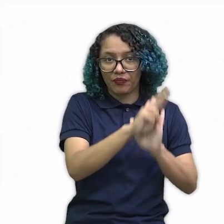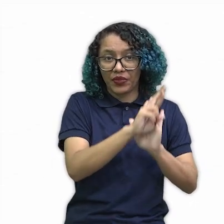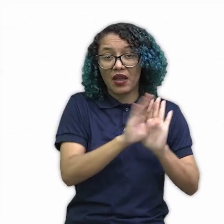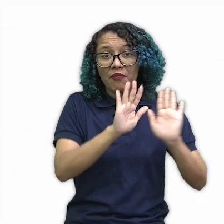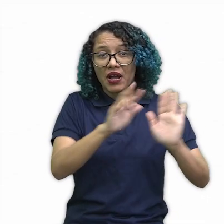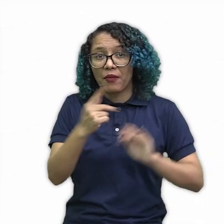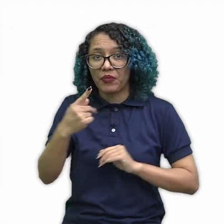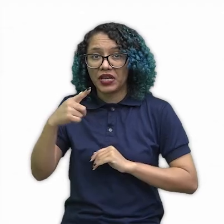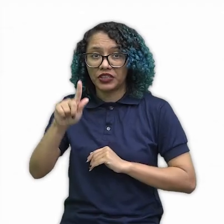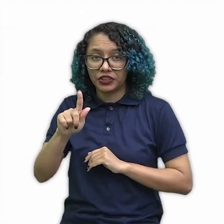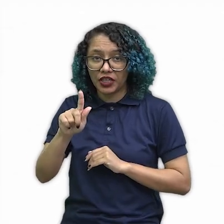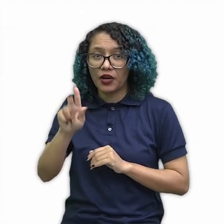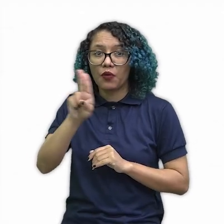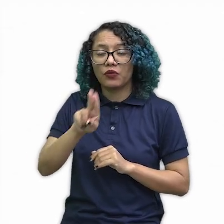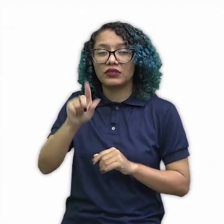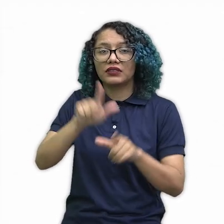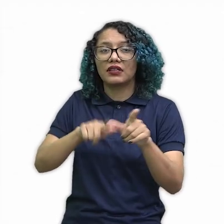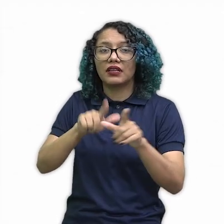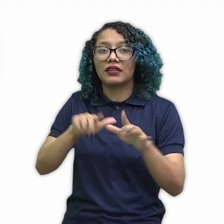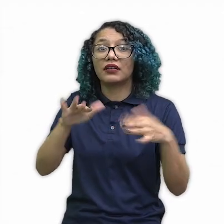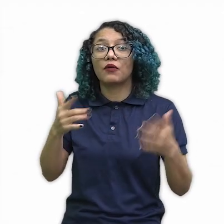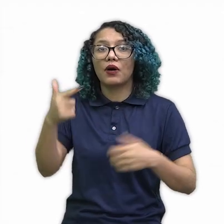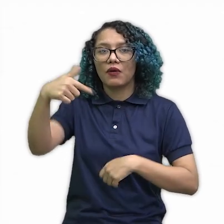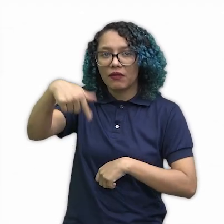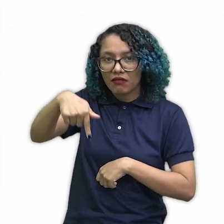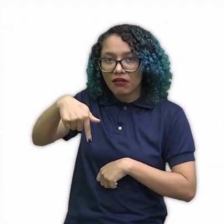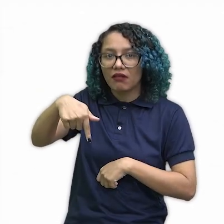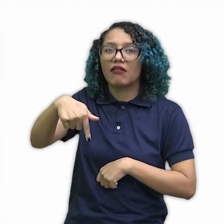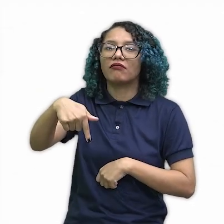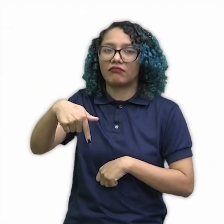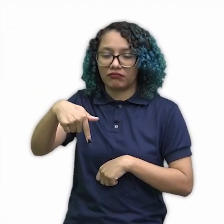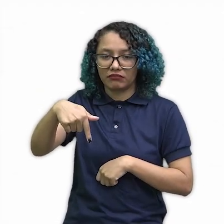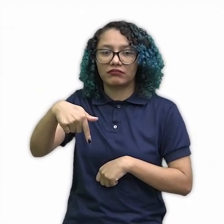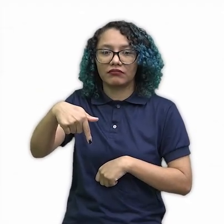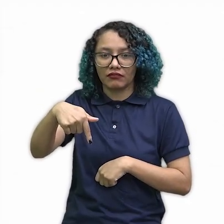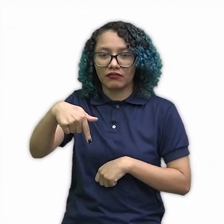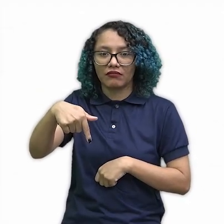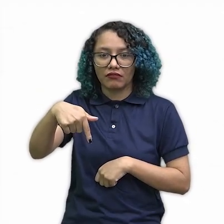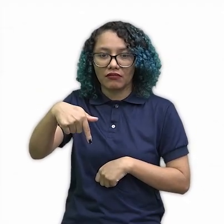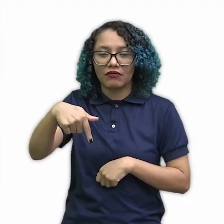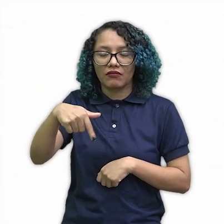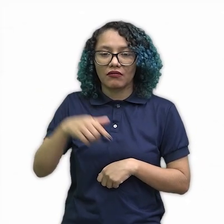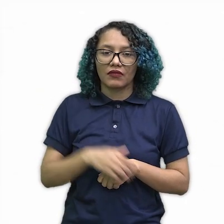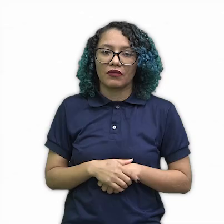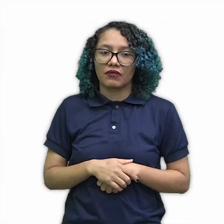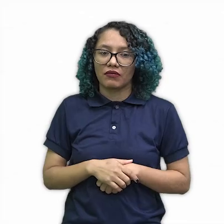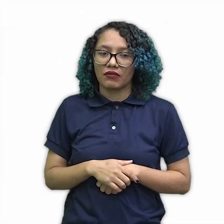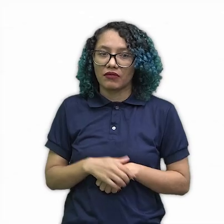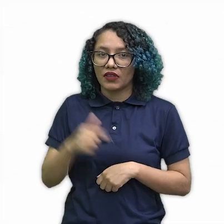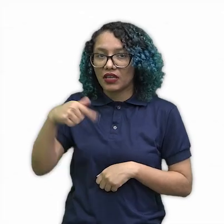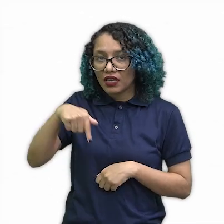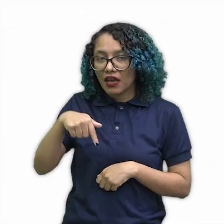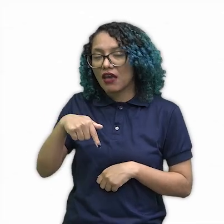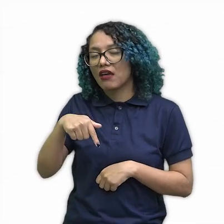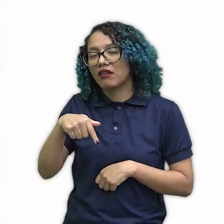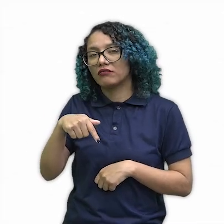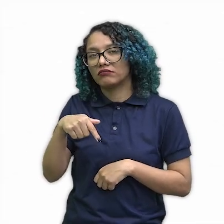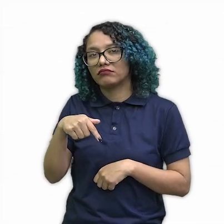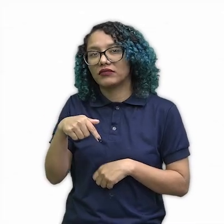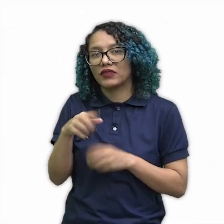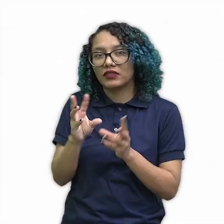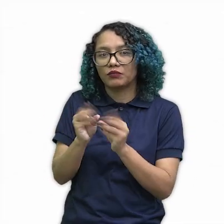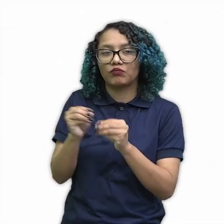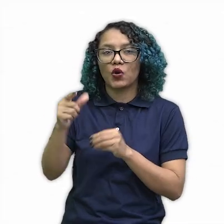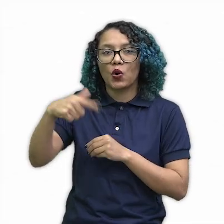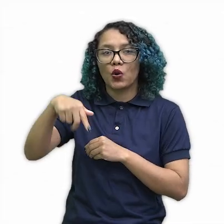com PG, a nossa razão agora vai ser essa letra Q, tá bom? Q de quociente, tá bom? A razão, então, vai